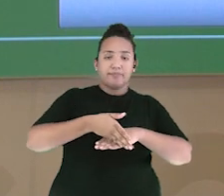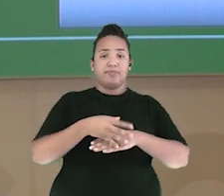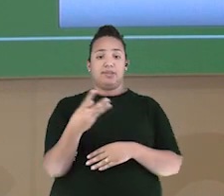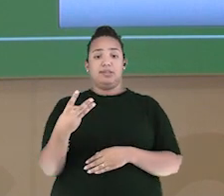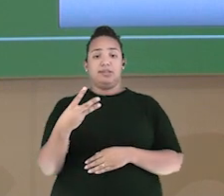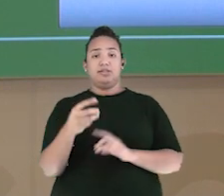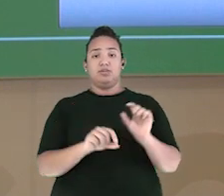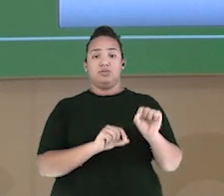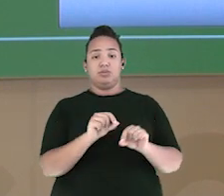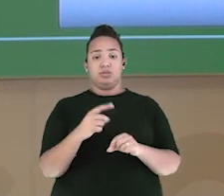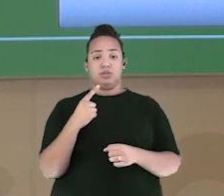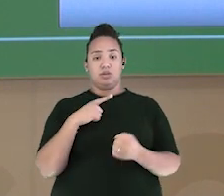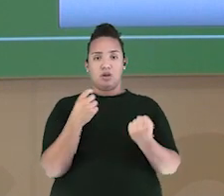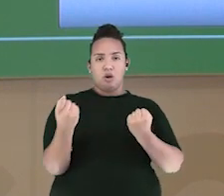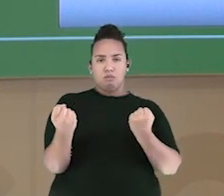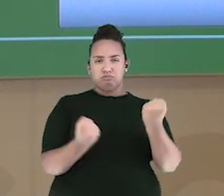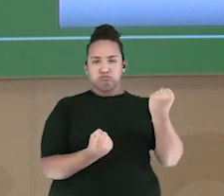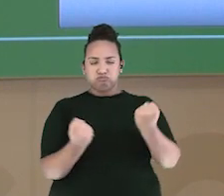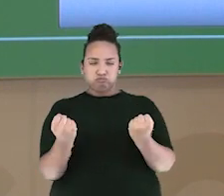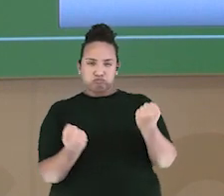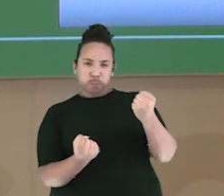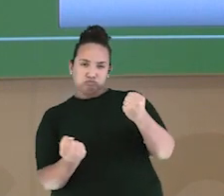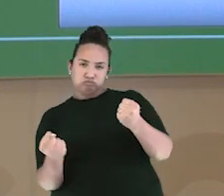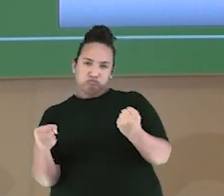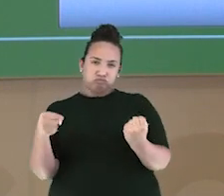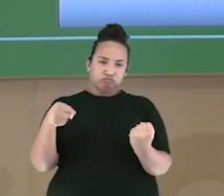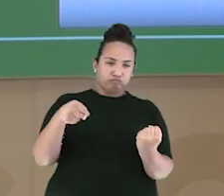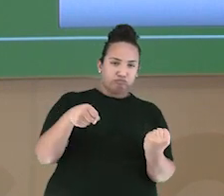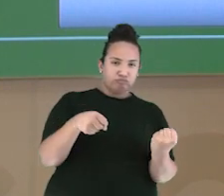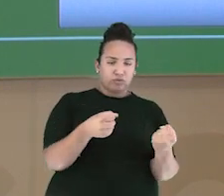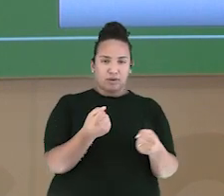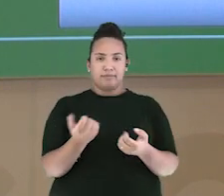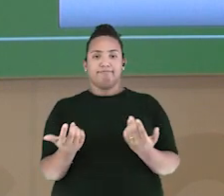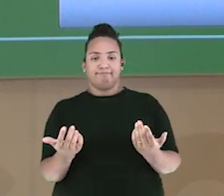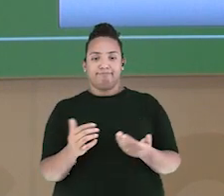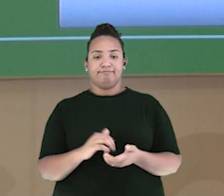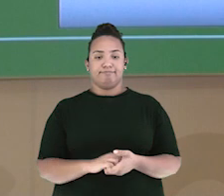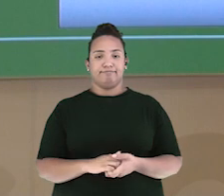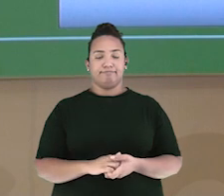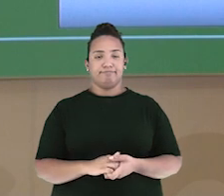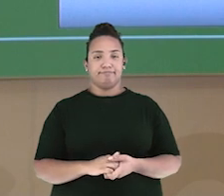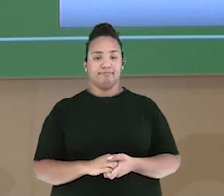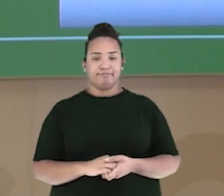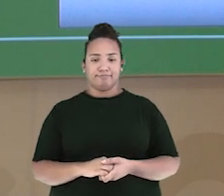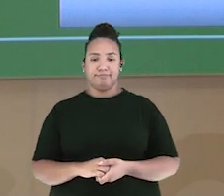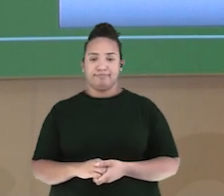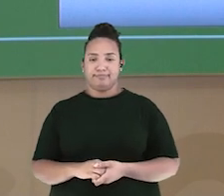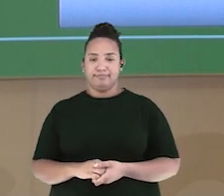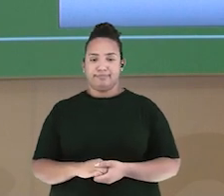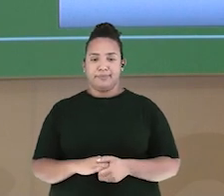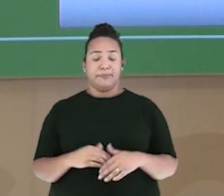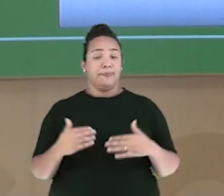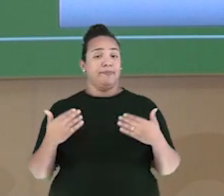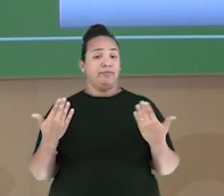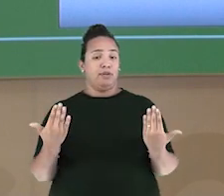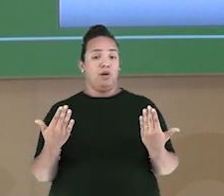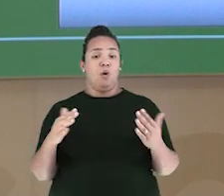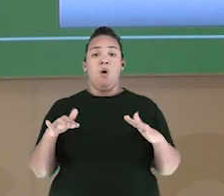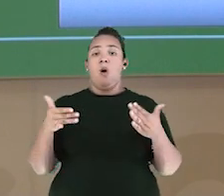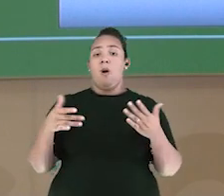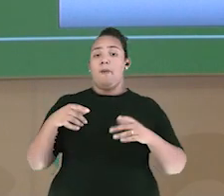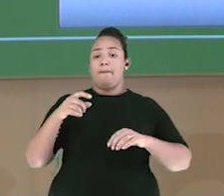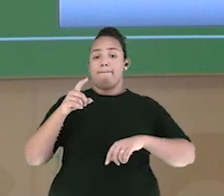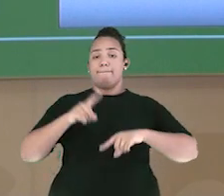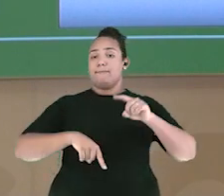E em terceiro a gente tem o carro de Fórmula 1, no caso, o piloto. Então, quem